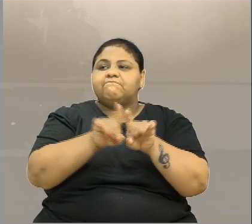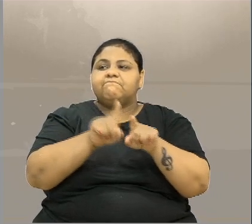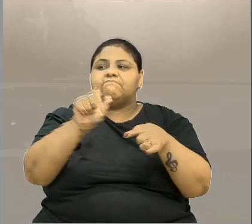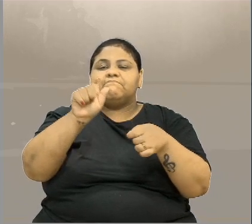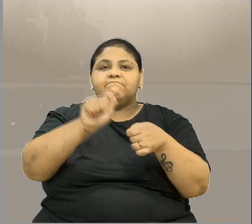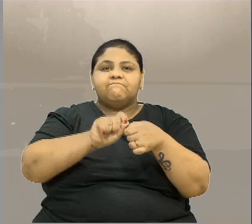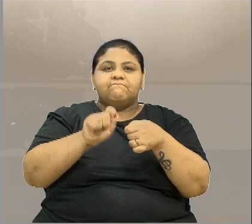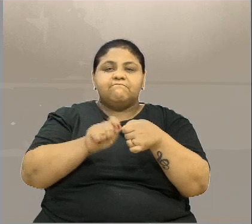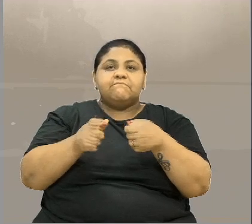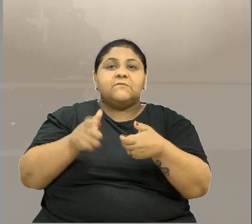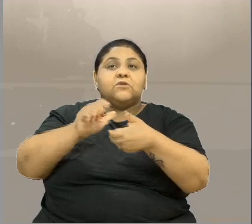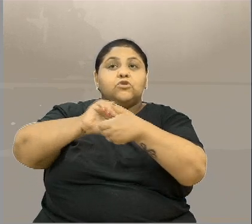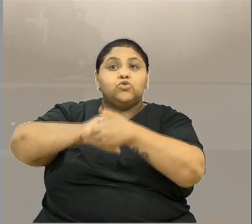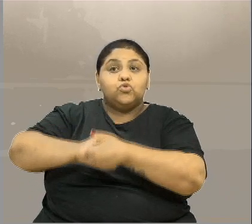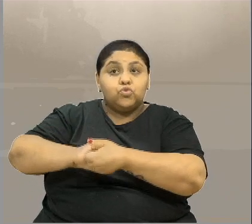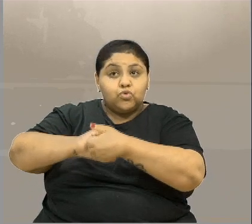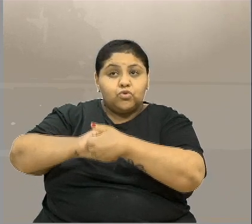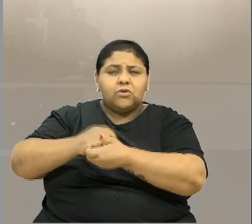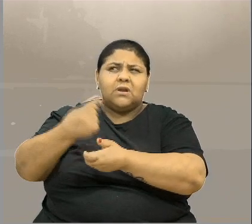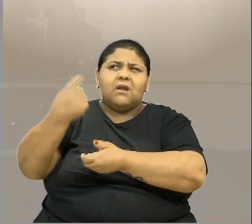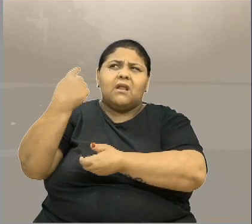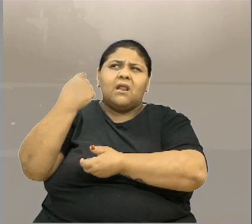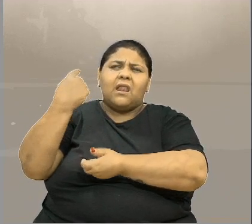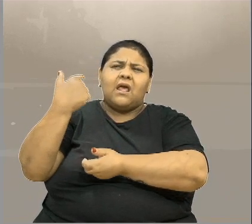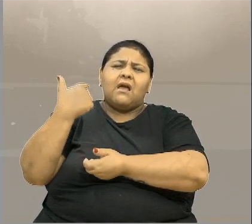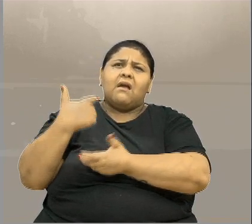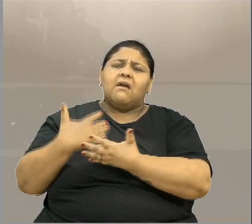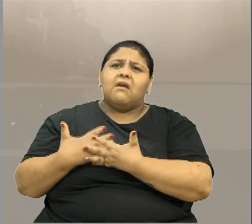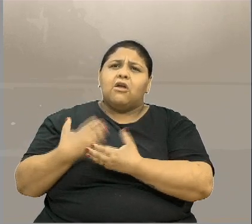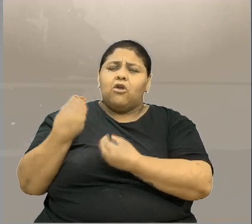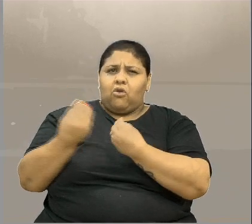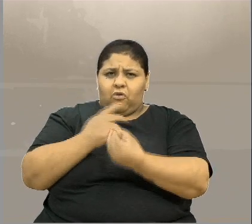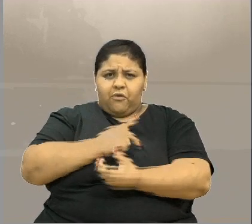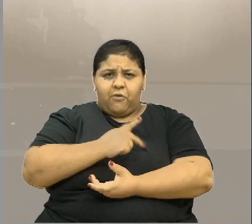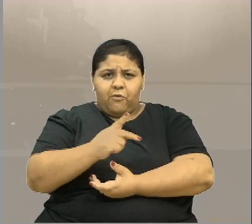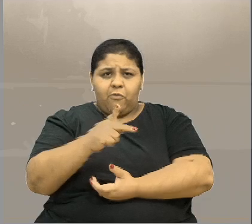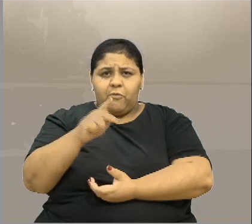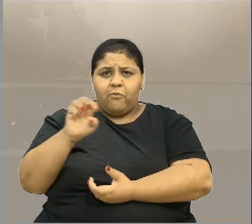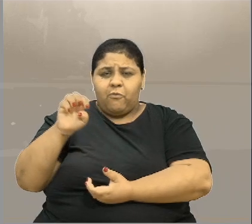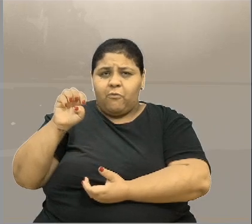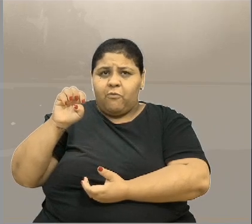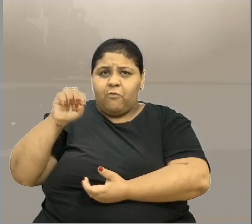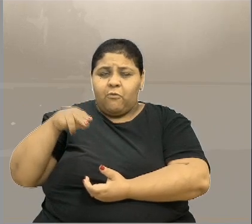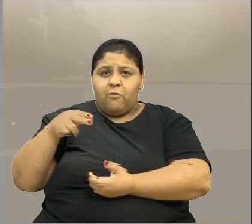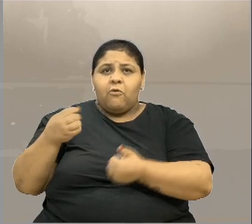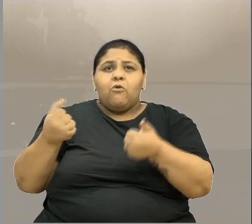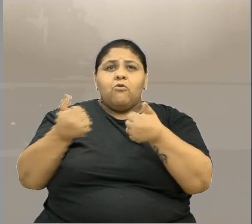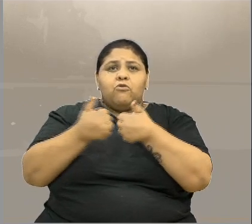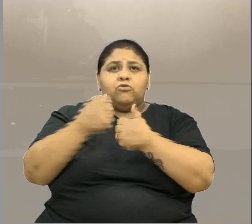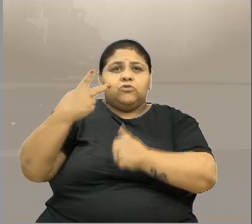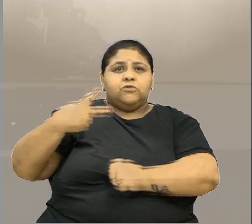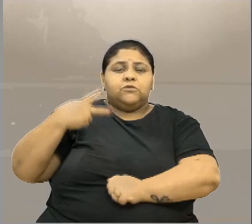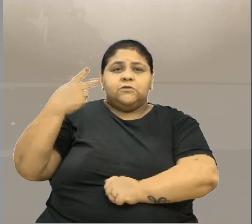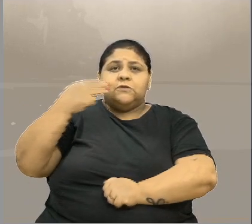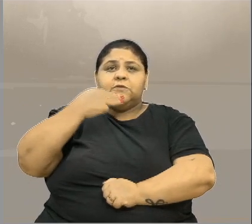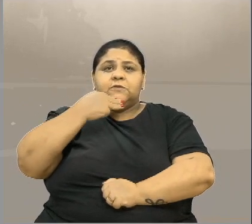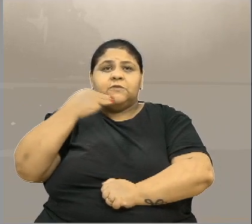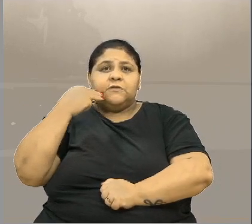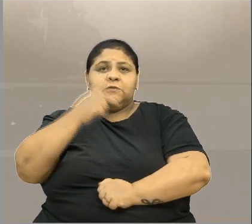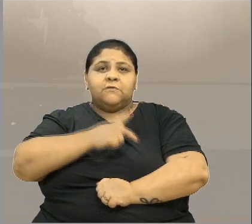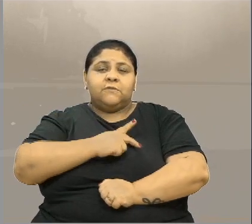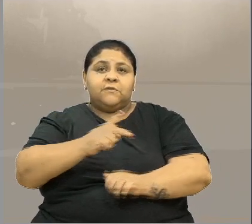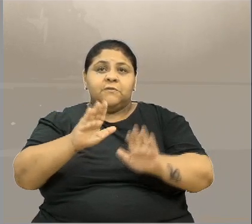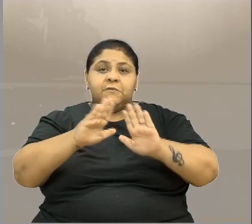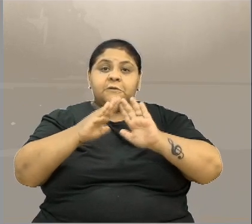uma parceria à época, quando eu estava como presidente da PEN, junto à vereadora Marisol Santos, que presidia a escola